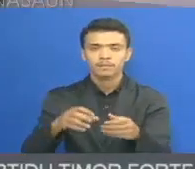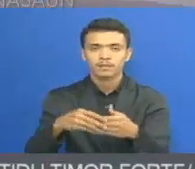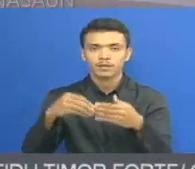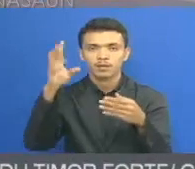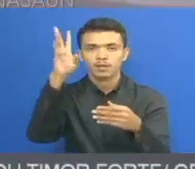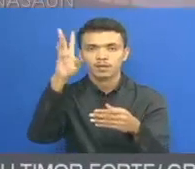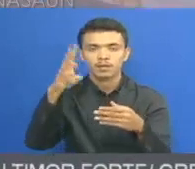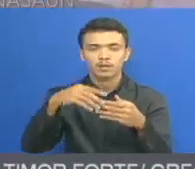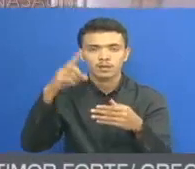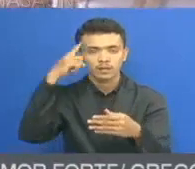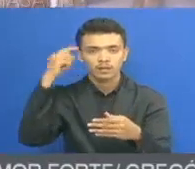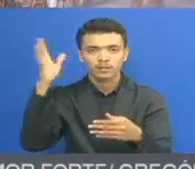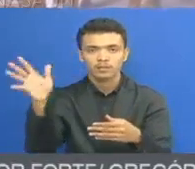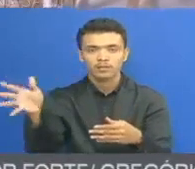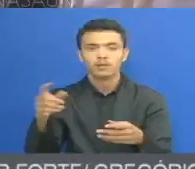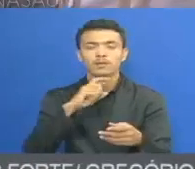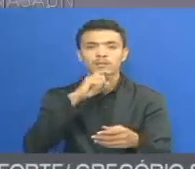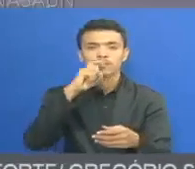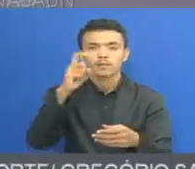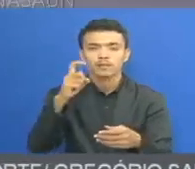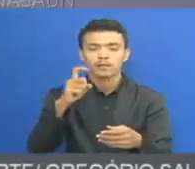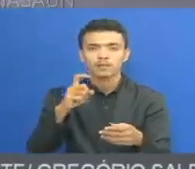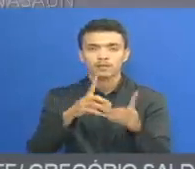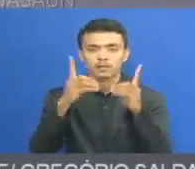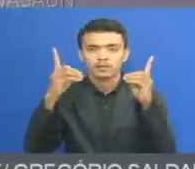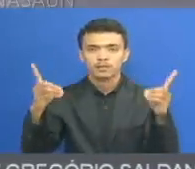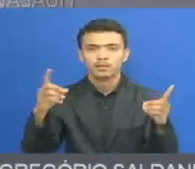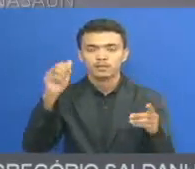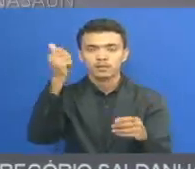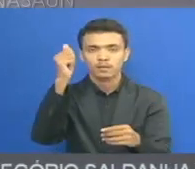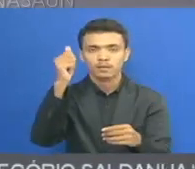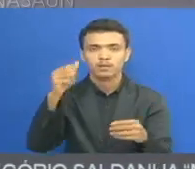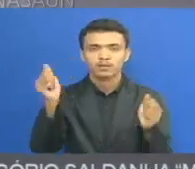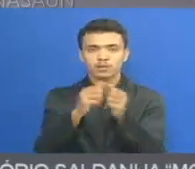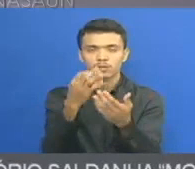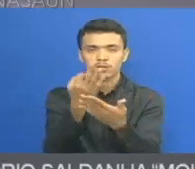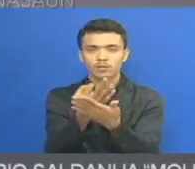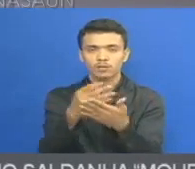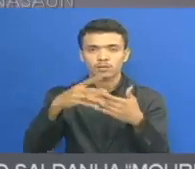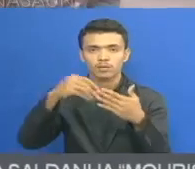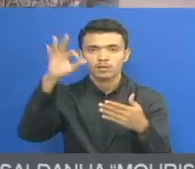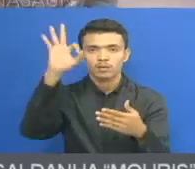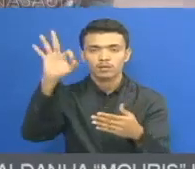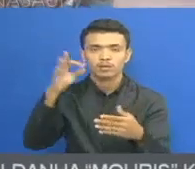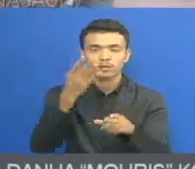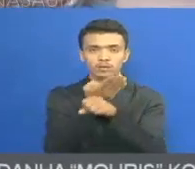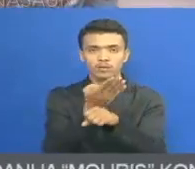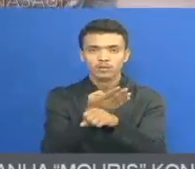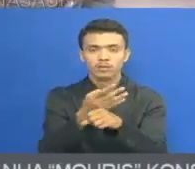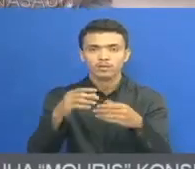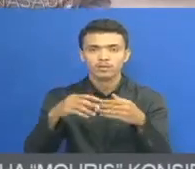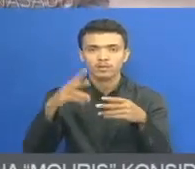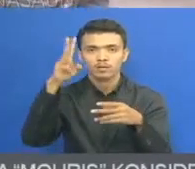li centavos limanulo. Besi ho medida 10 milímetro ho folha em dólar sia. Azulejo medida